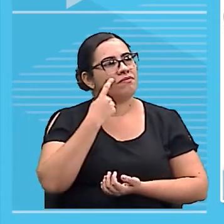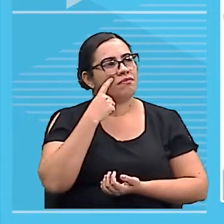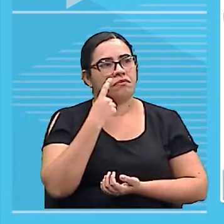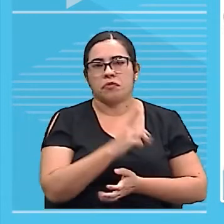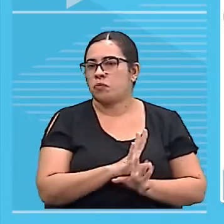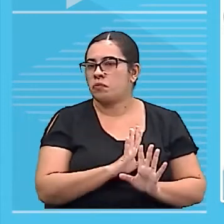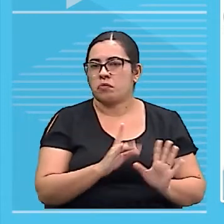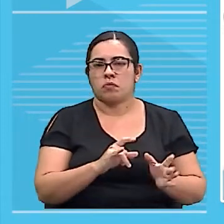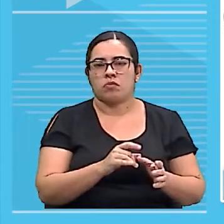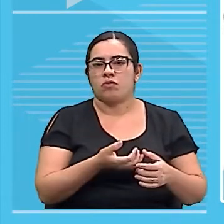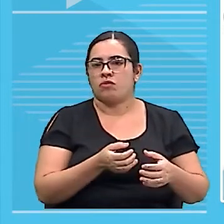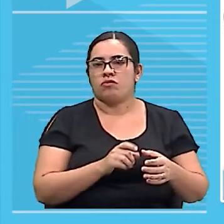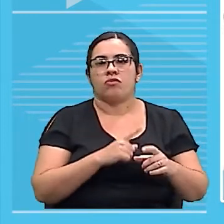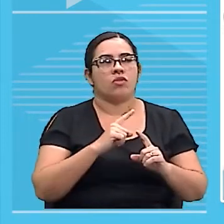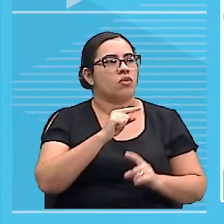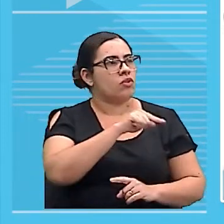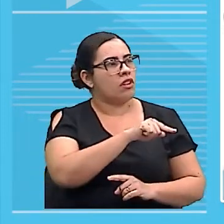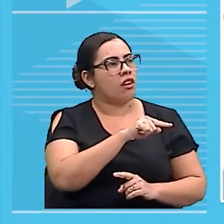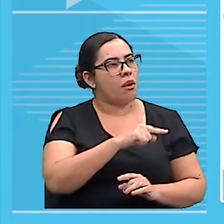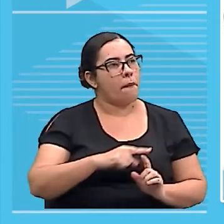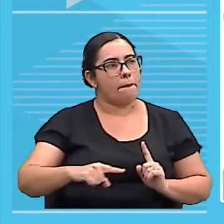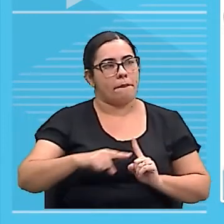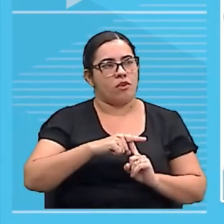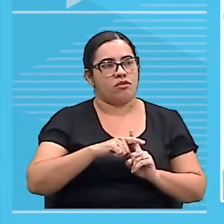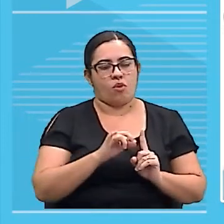ela só tem esse caminho para percorrer